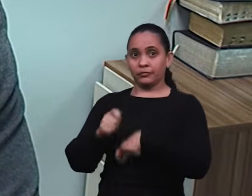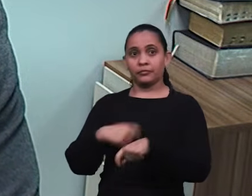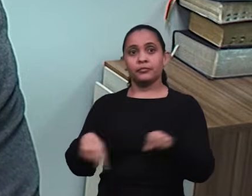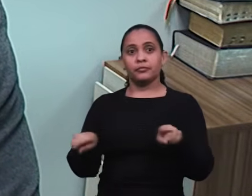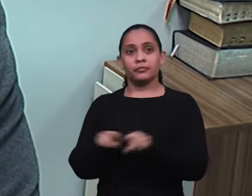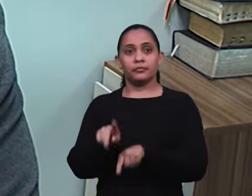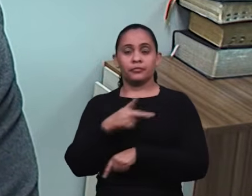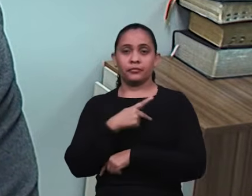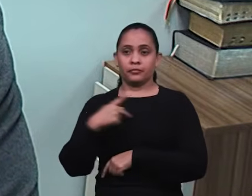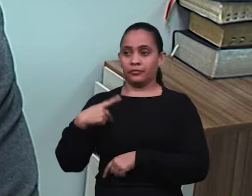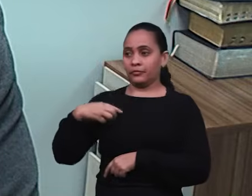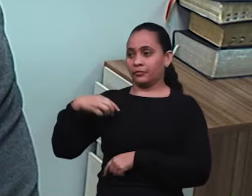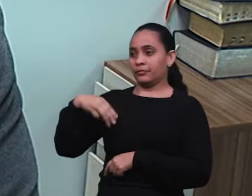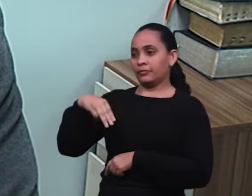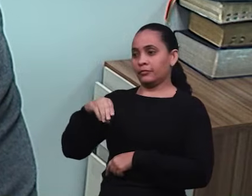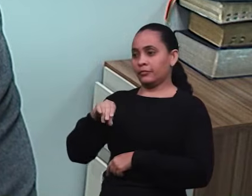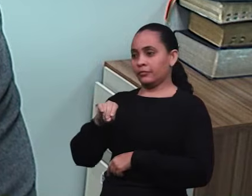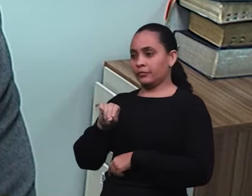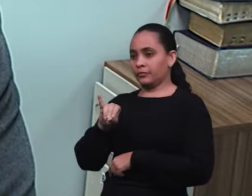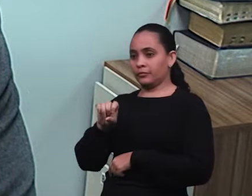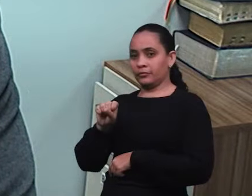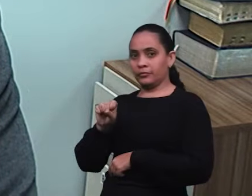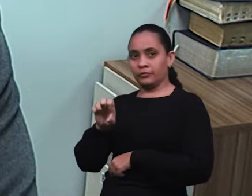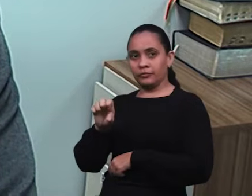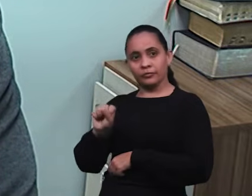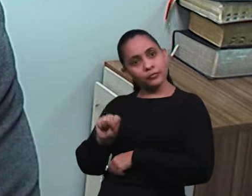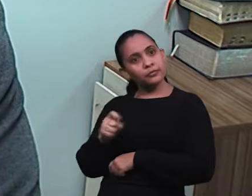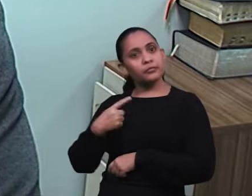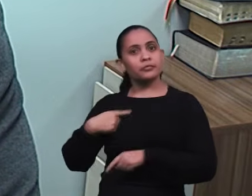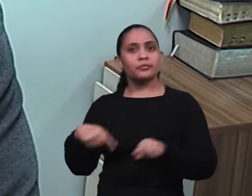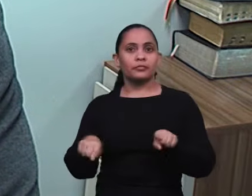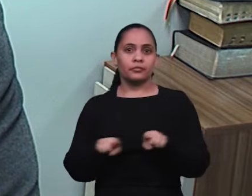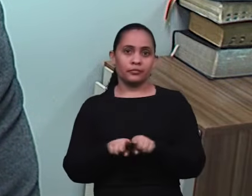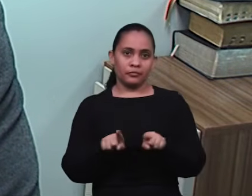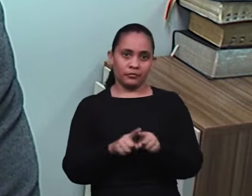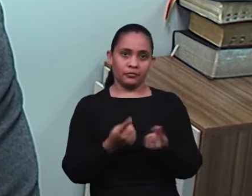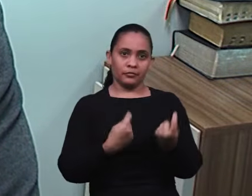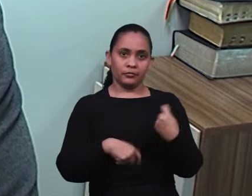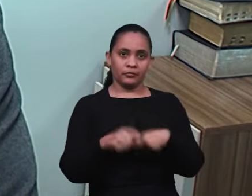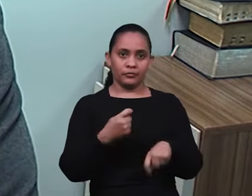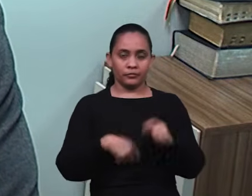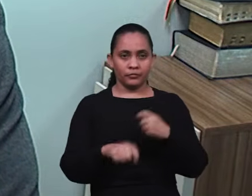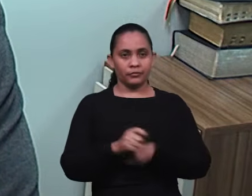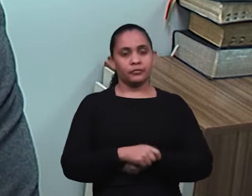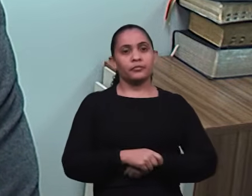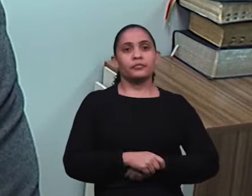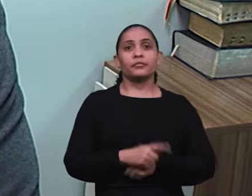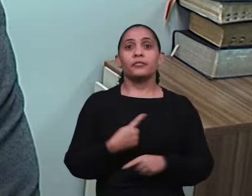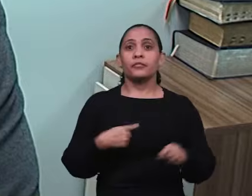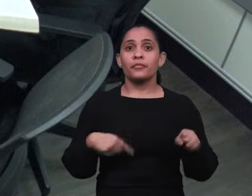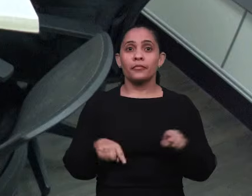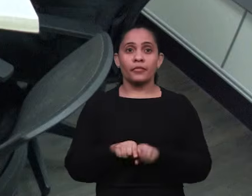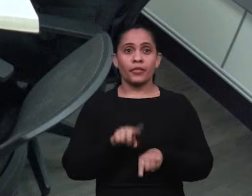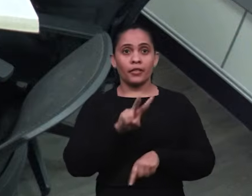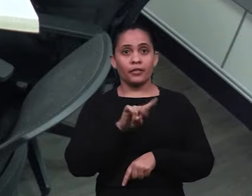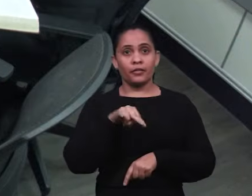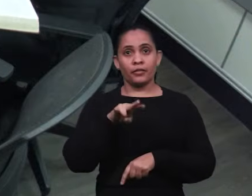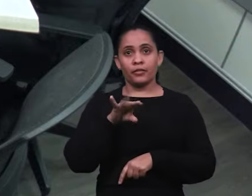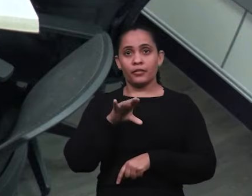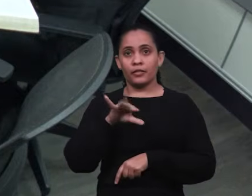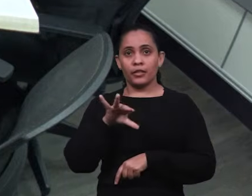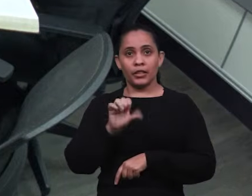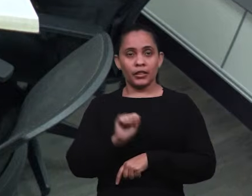nosso querido irmão Moisés Brasil Coser, e o especialista em investimentos, nosso amado irmão Vinícius